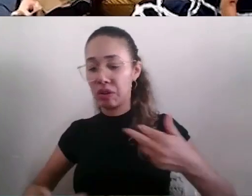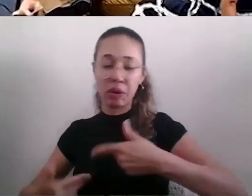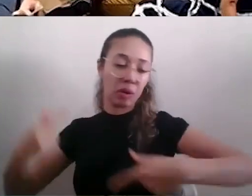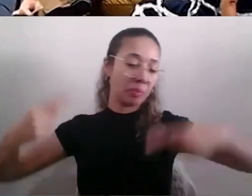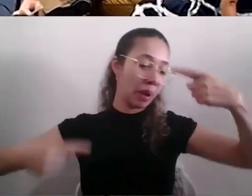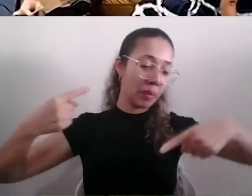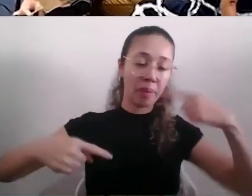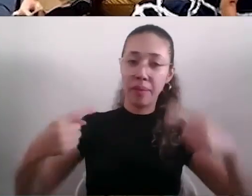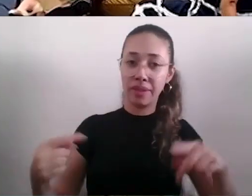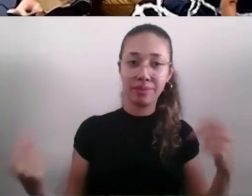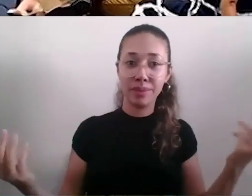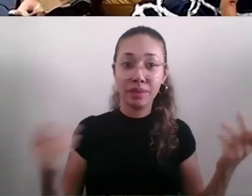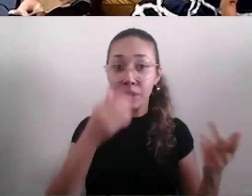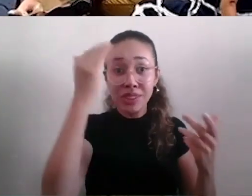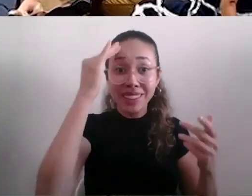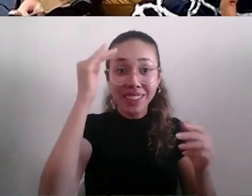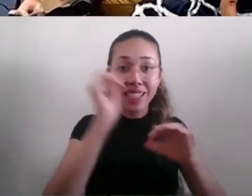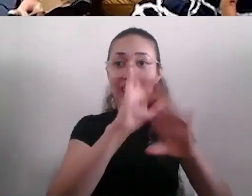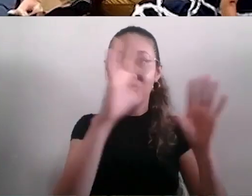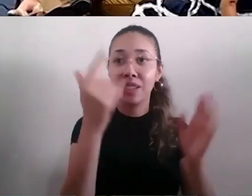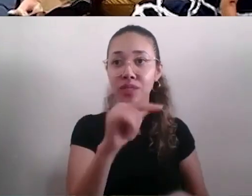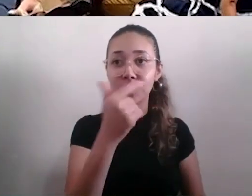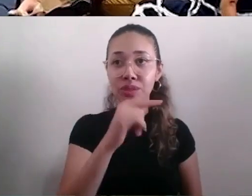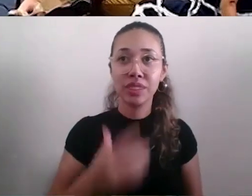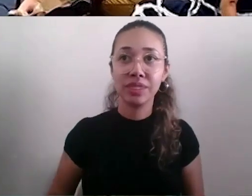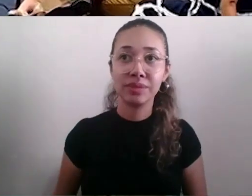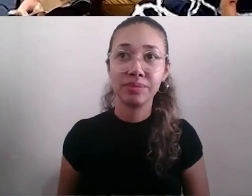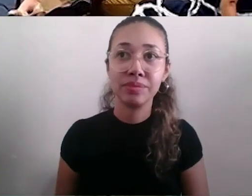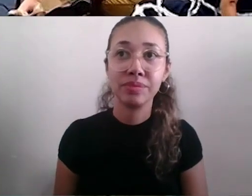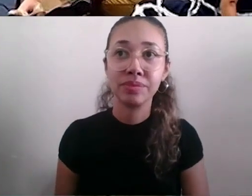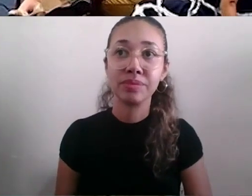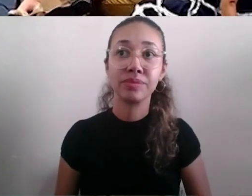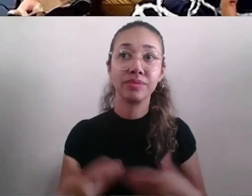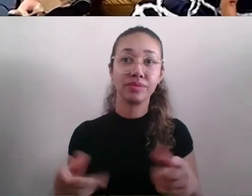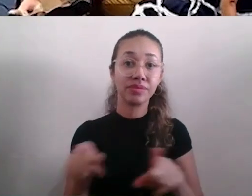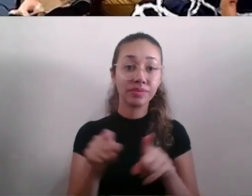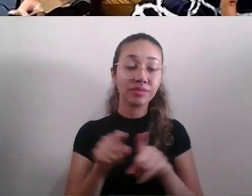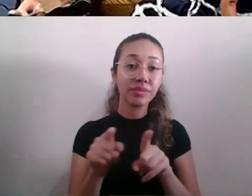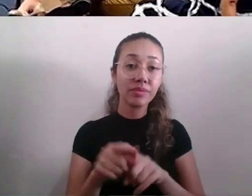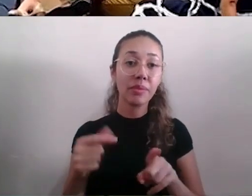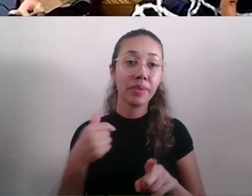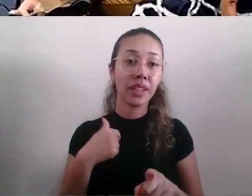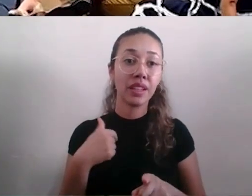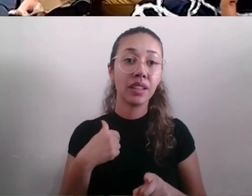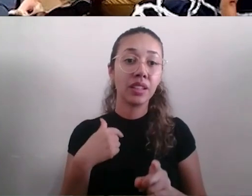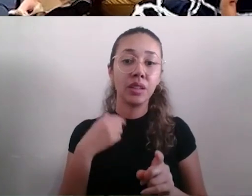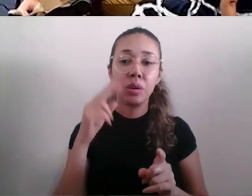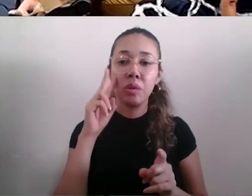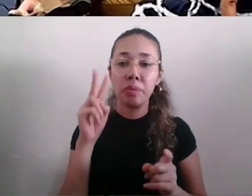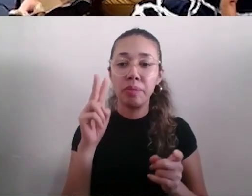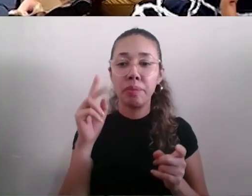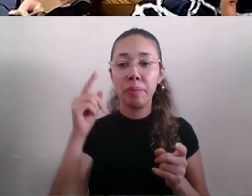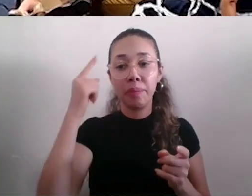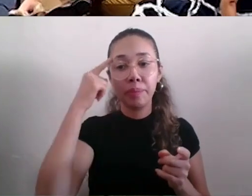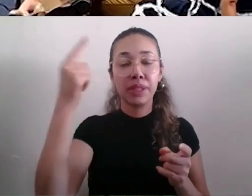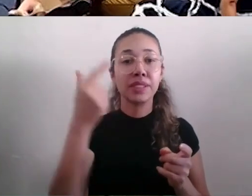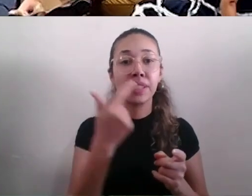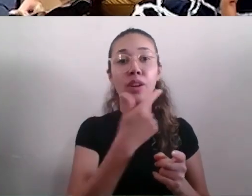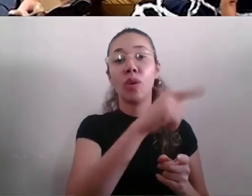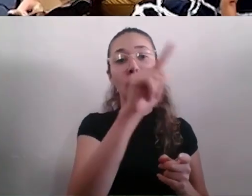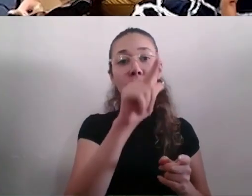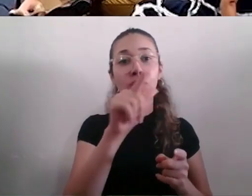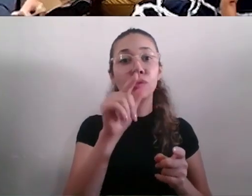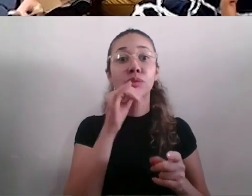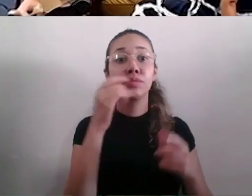outra. Nesse ponto eu não consigo ver outro órgão, outra instituição mais poderosa para fazer